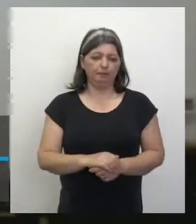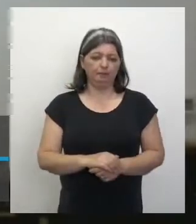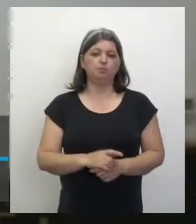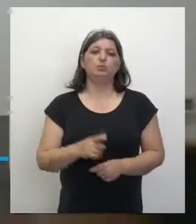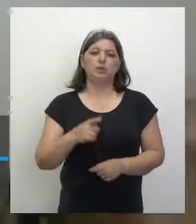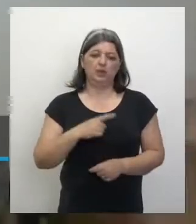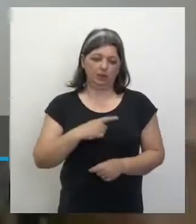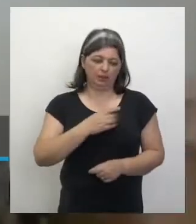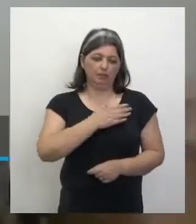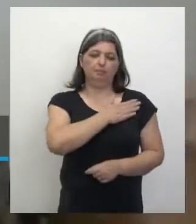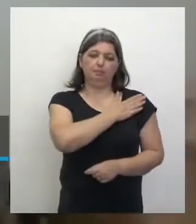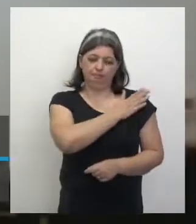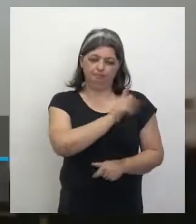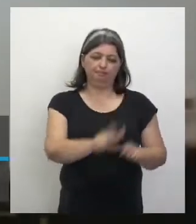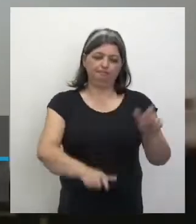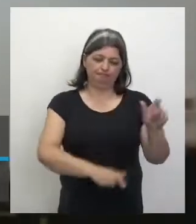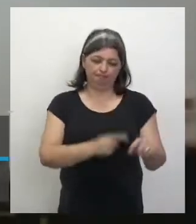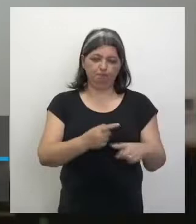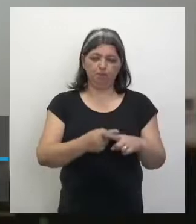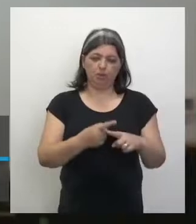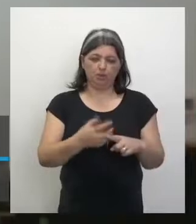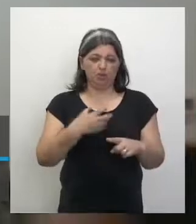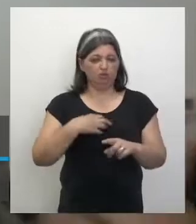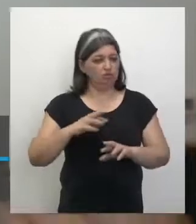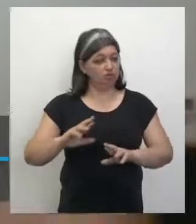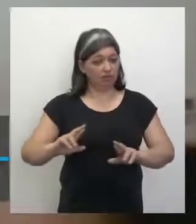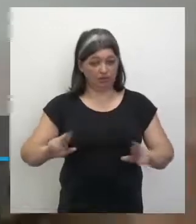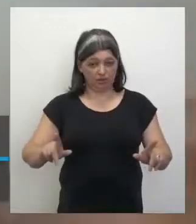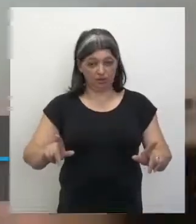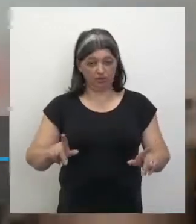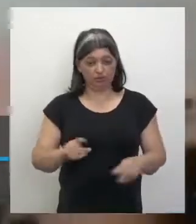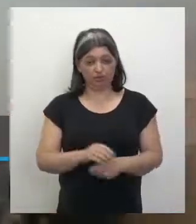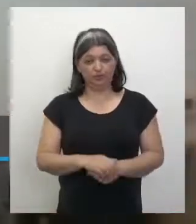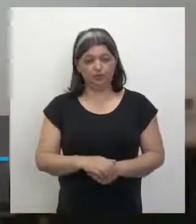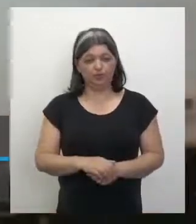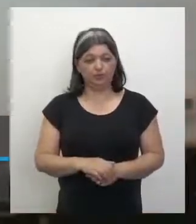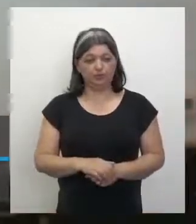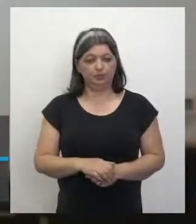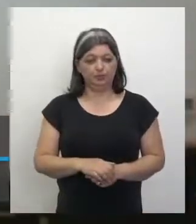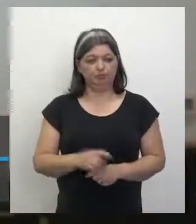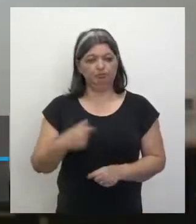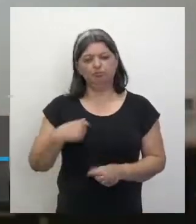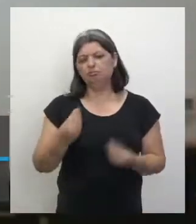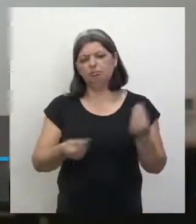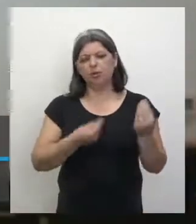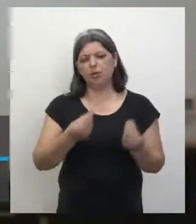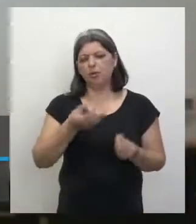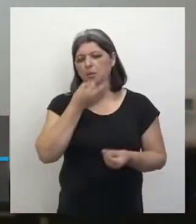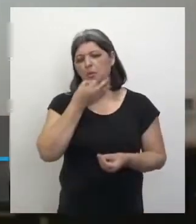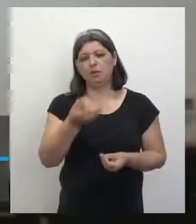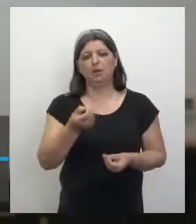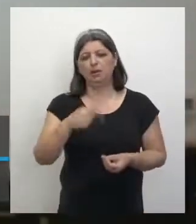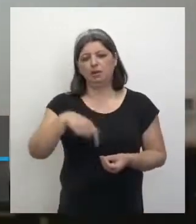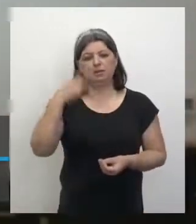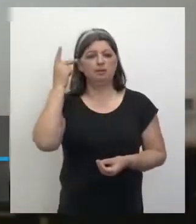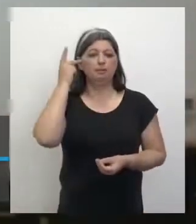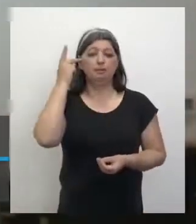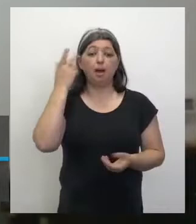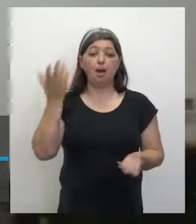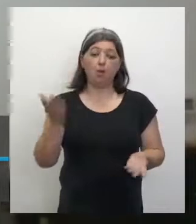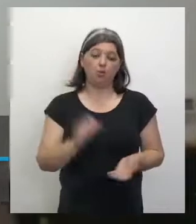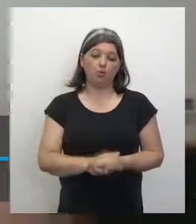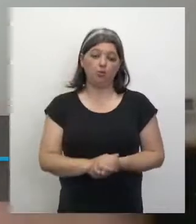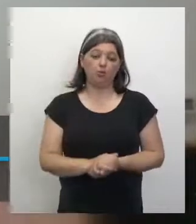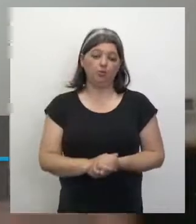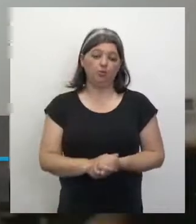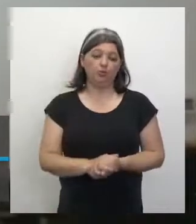preconceitos, né, em relação ao ser diferente, tá? Então, como você viria isso aí, vocês aí na cidade de São Paulo, com essa